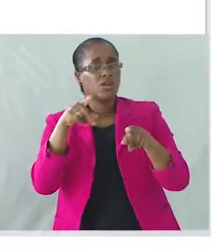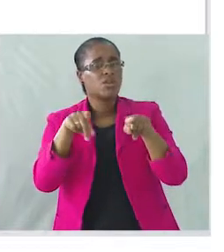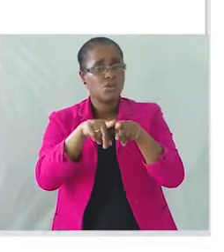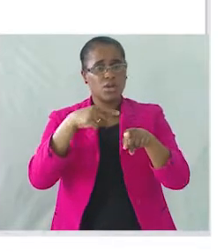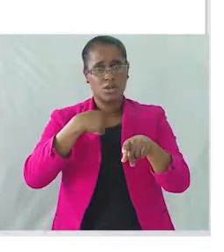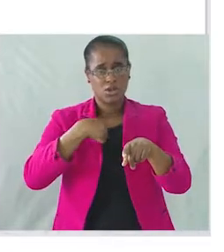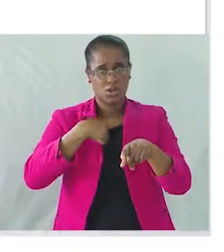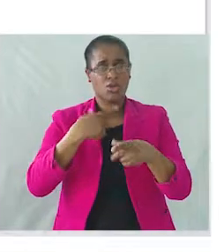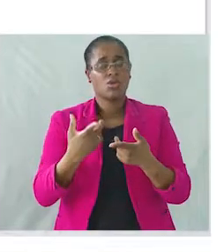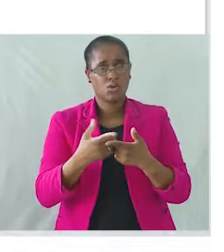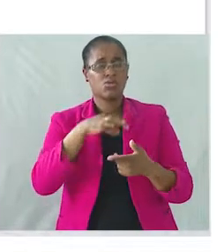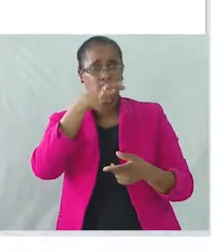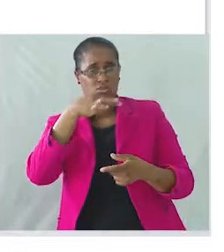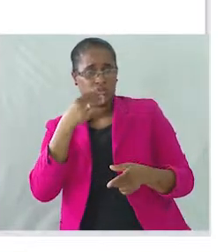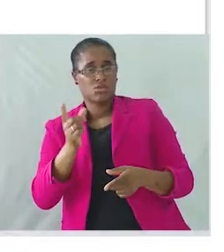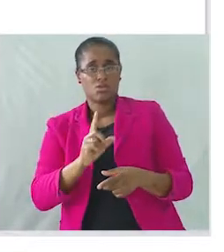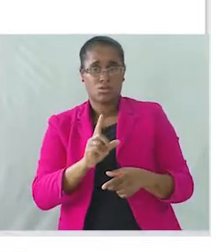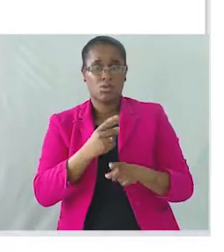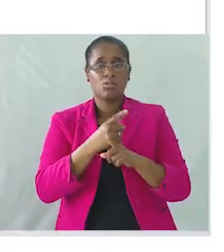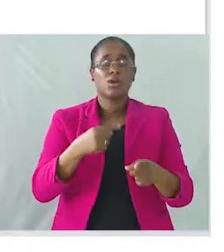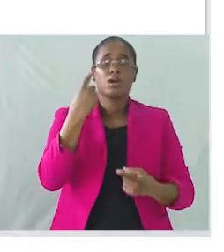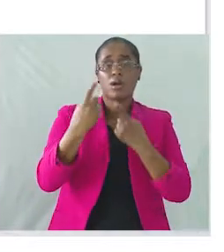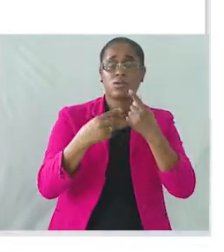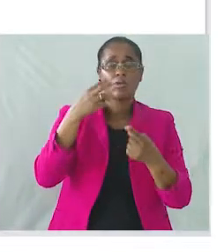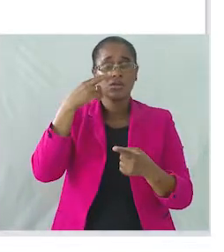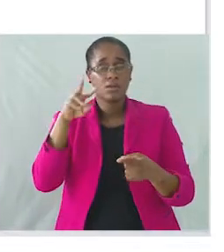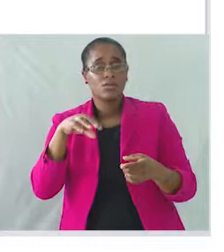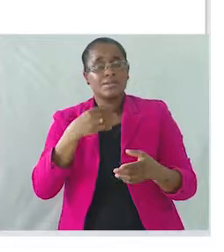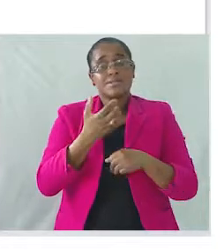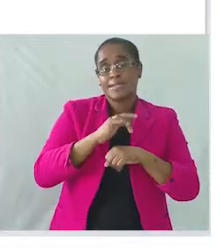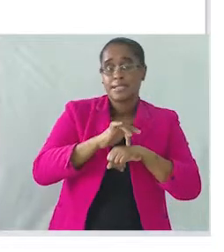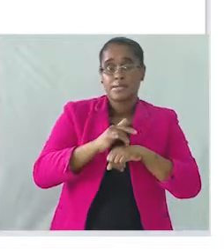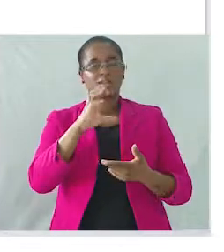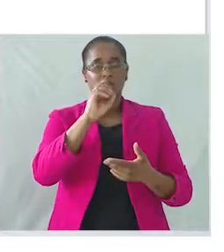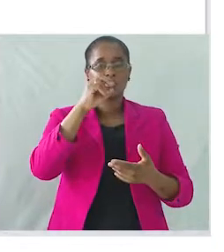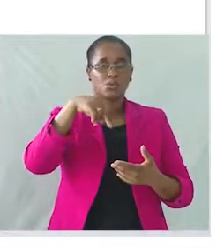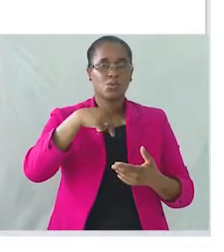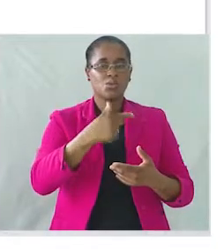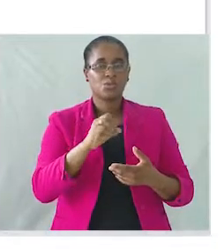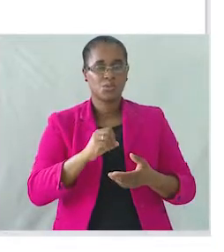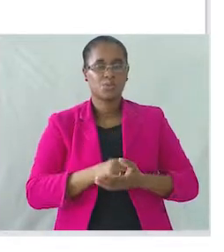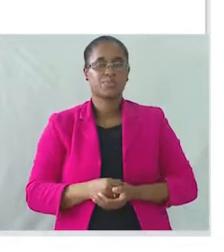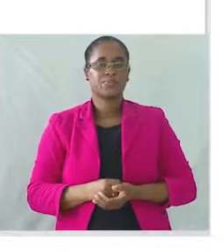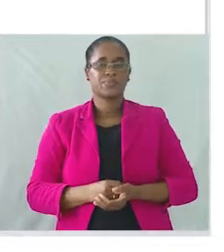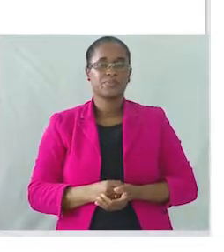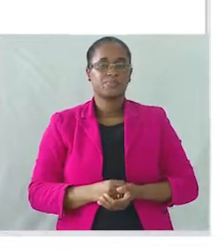maneira que eu vou contar, porque cada um tem a sua sensibilidade.